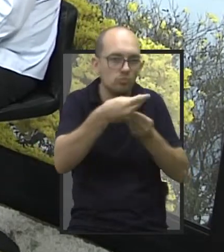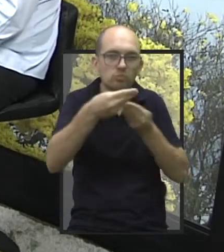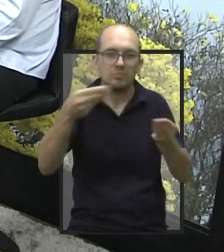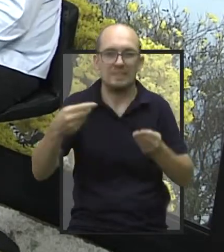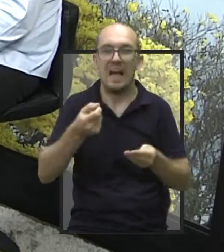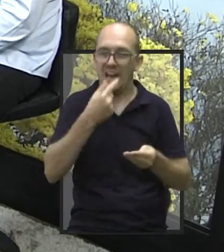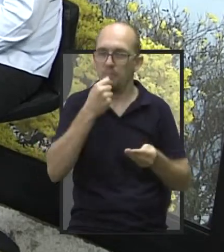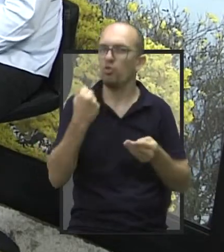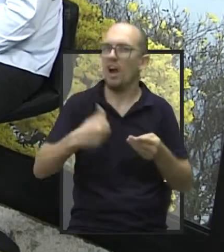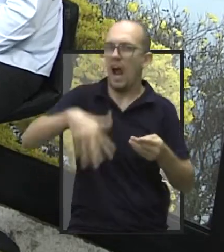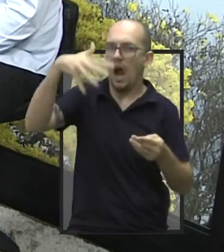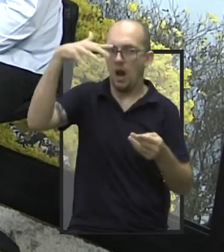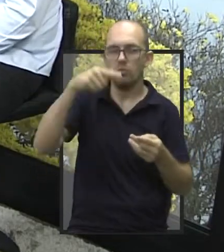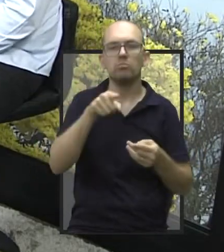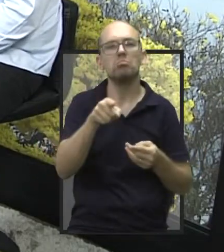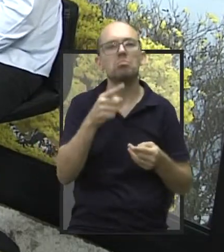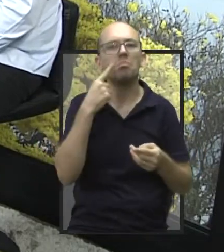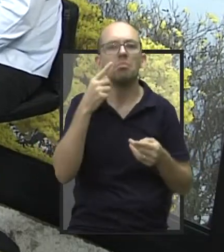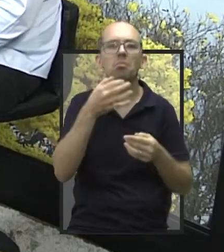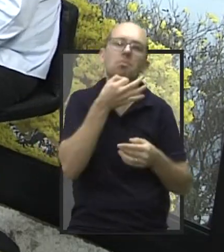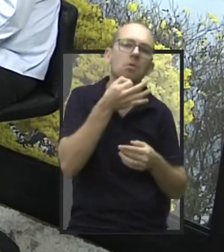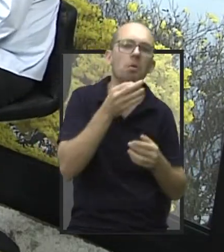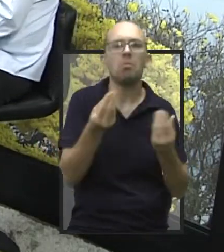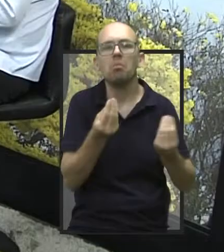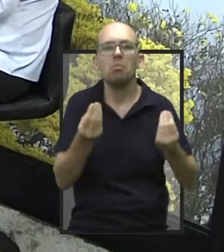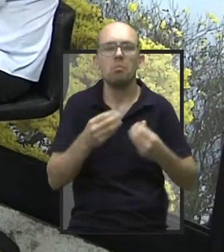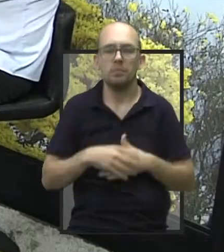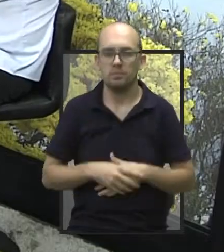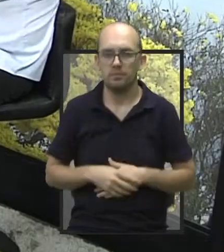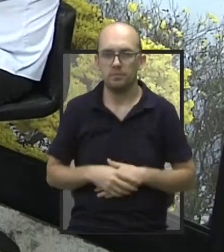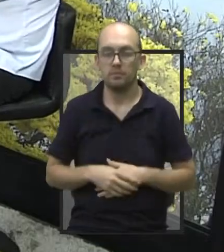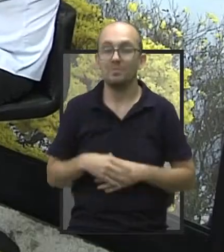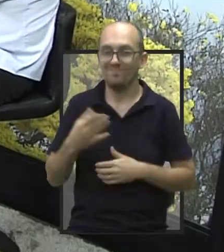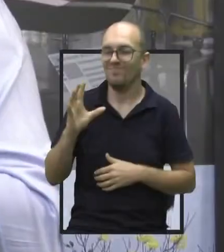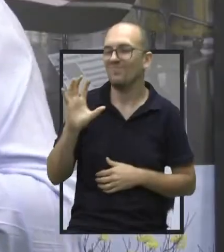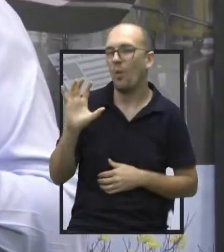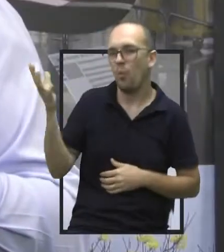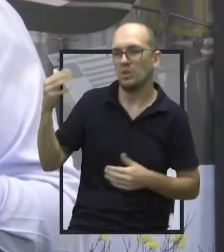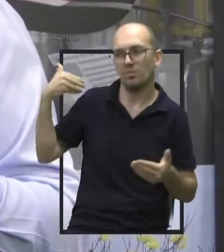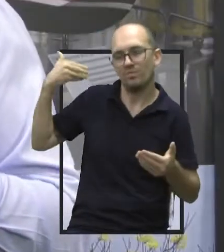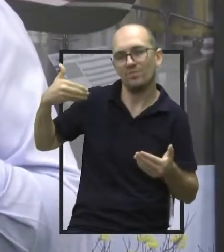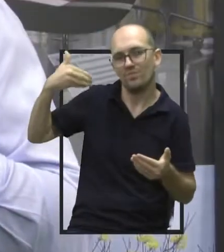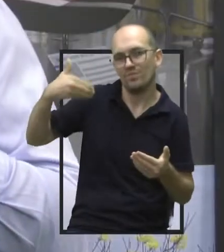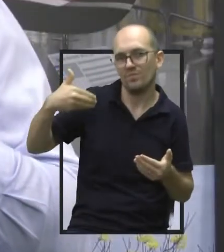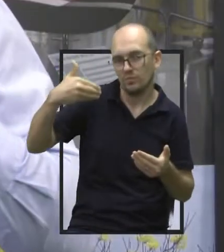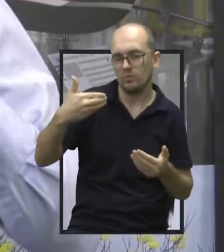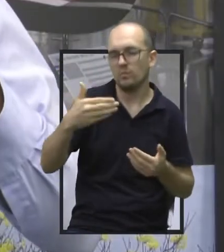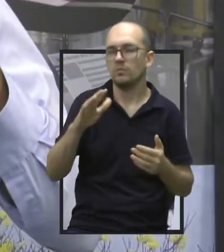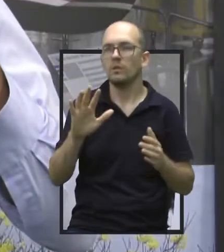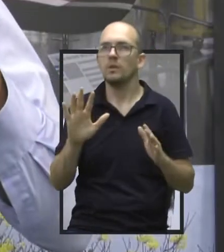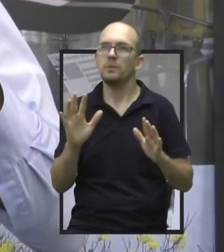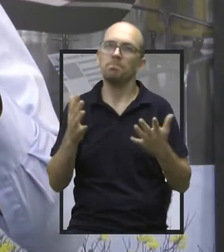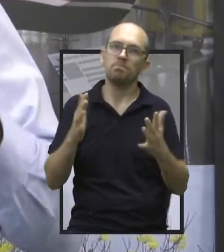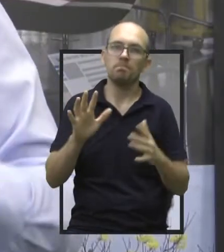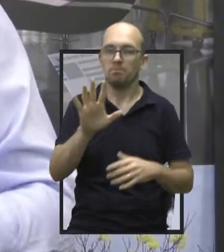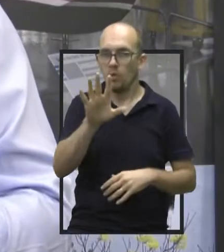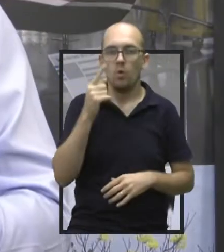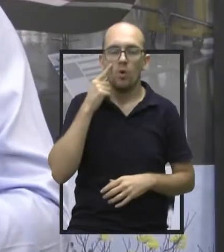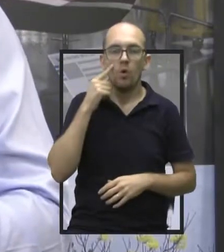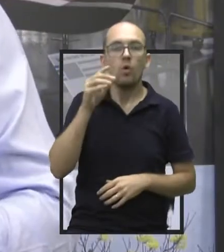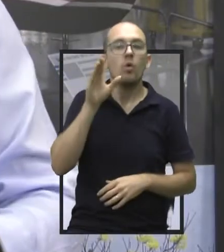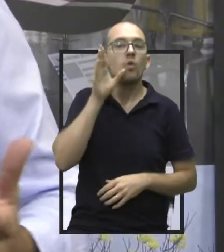Na sua visão, o que vem acontecendo? O que vem acontecendo é que, vamos supor assim, os